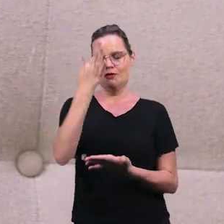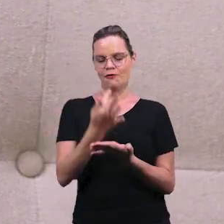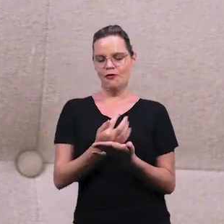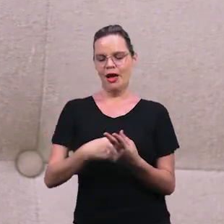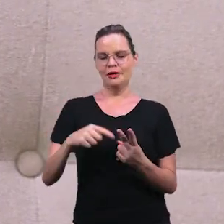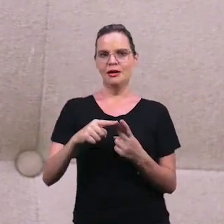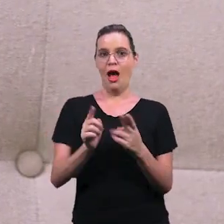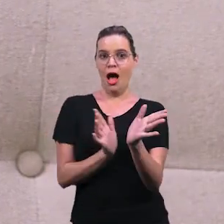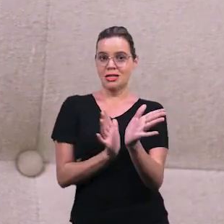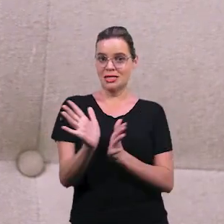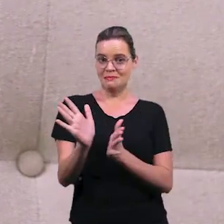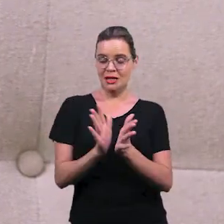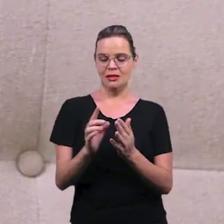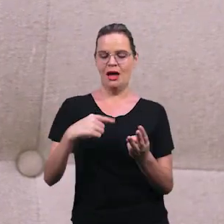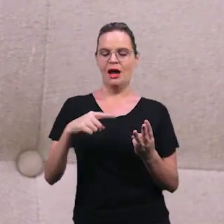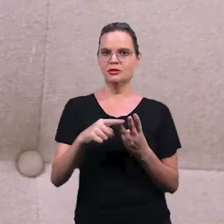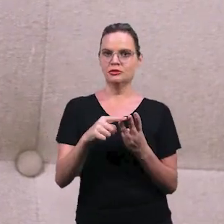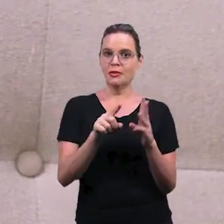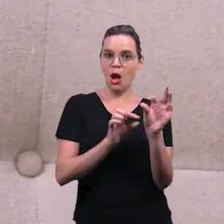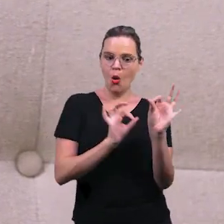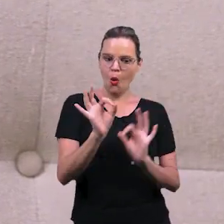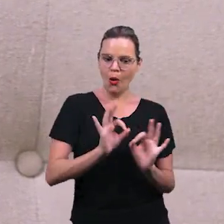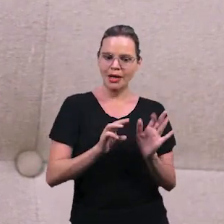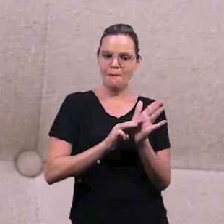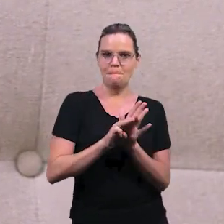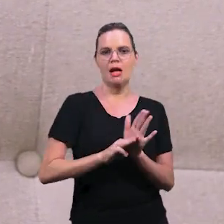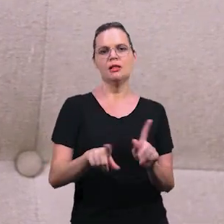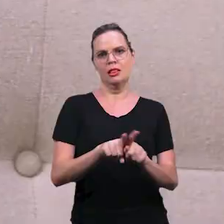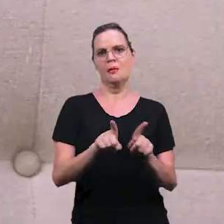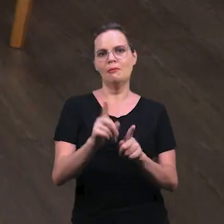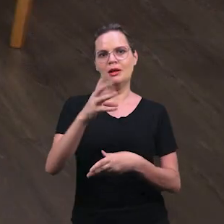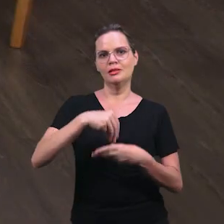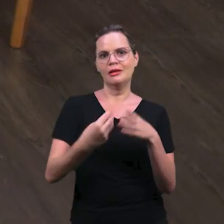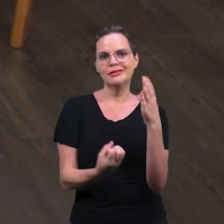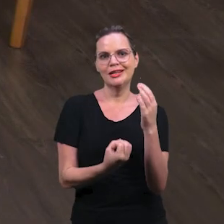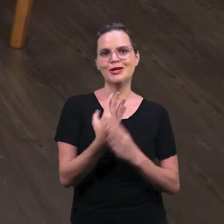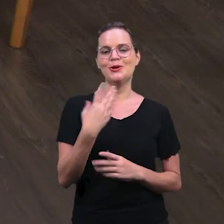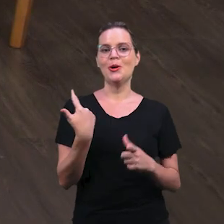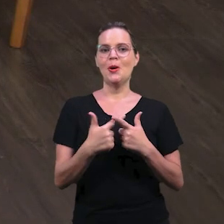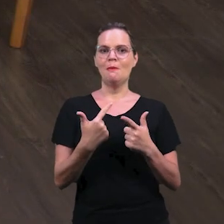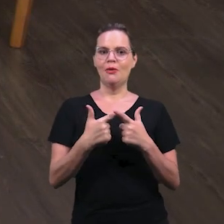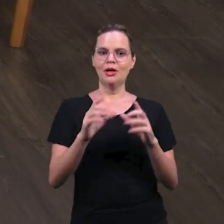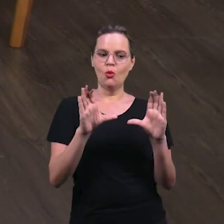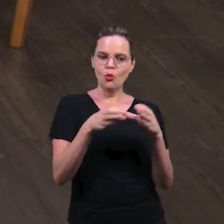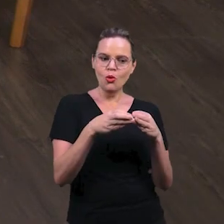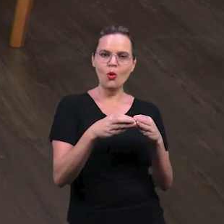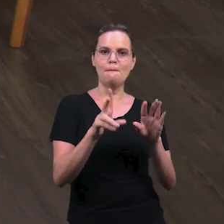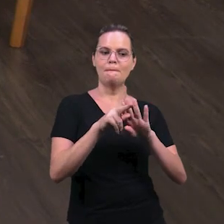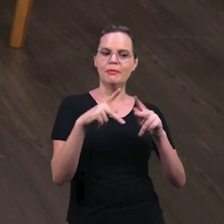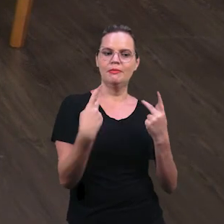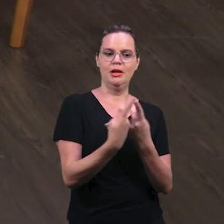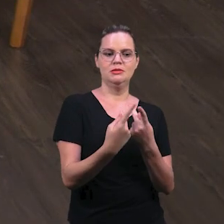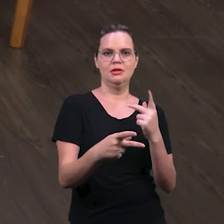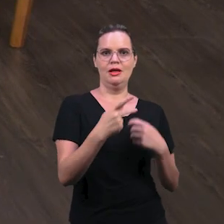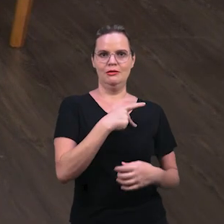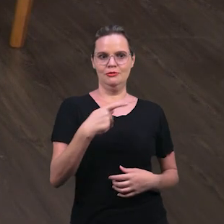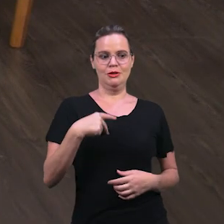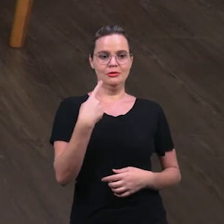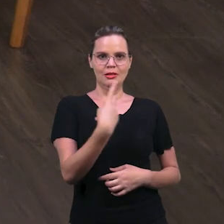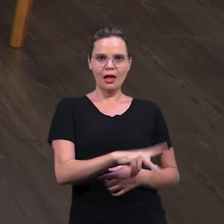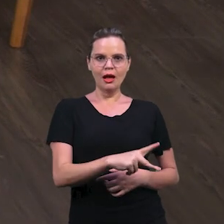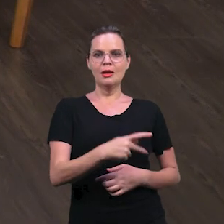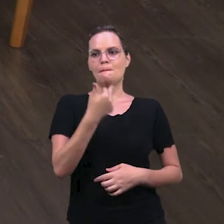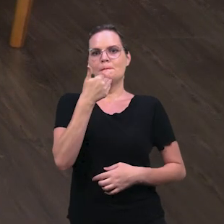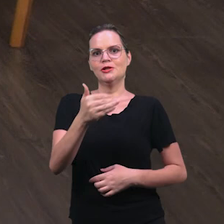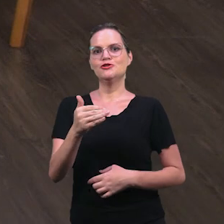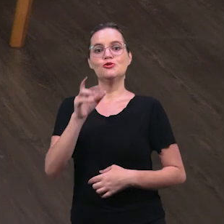Fé, né, o de acessibilidade, e organização e método foi um deles, um desejo, né, do Conselho Presbiteral, e o Senhor nos